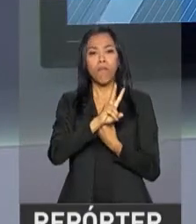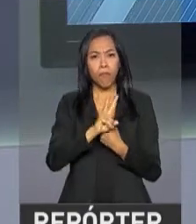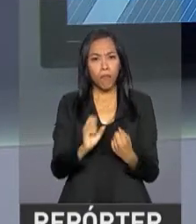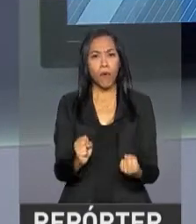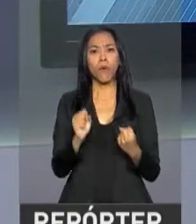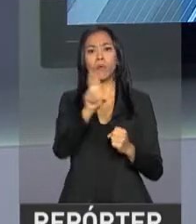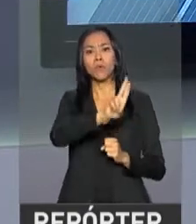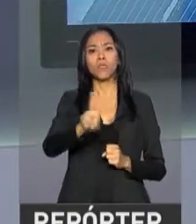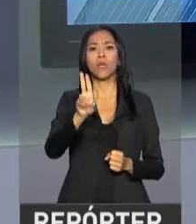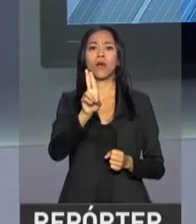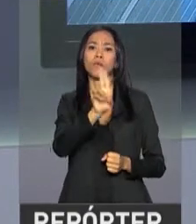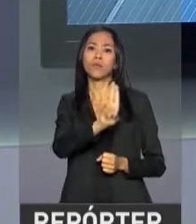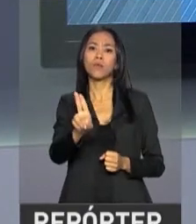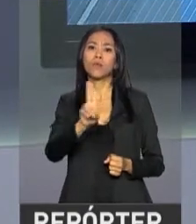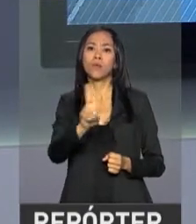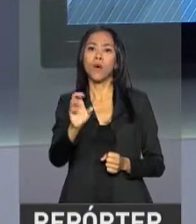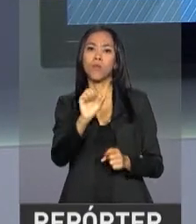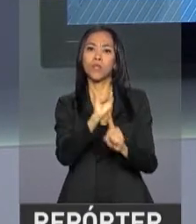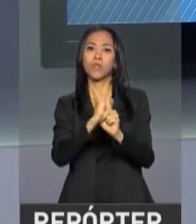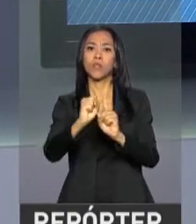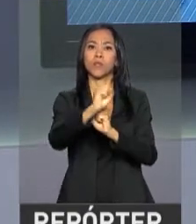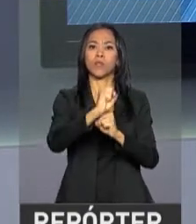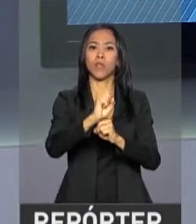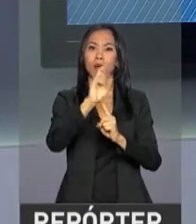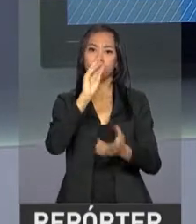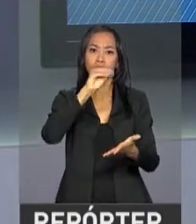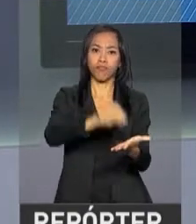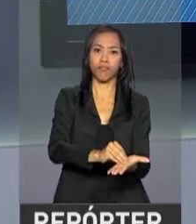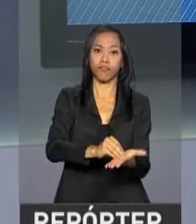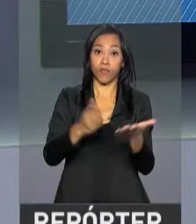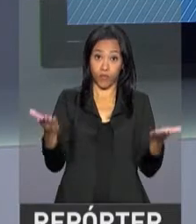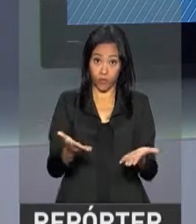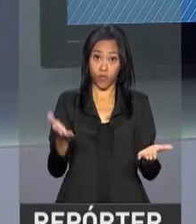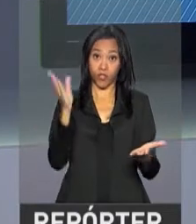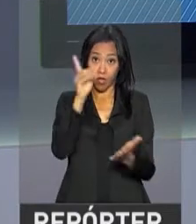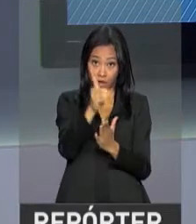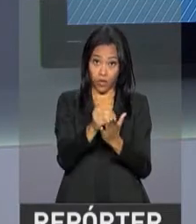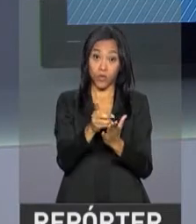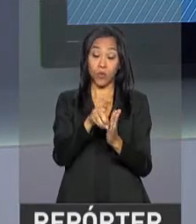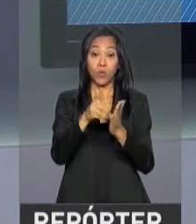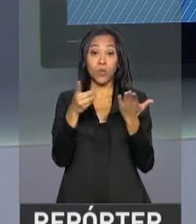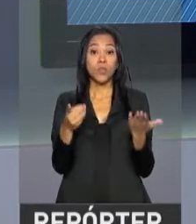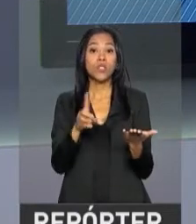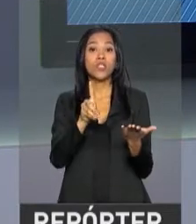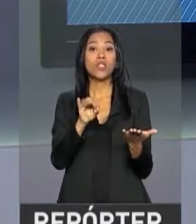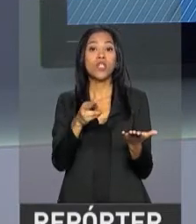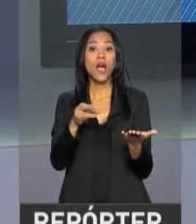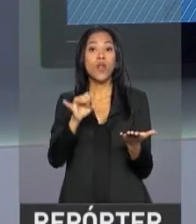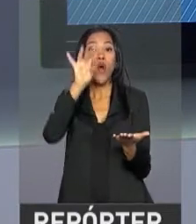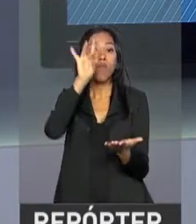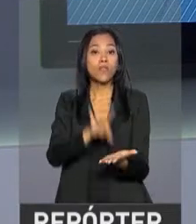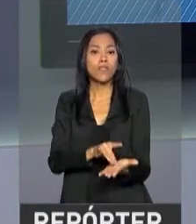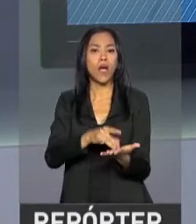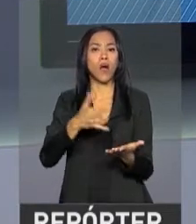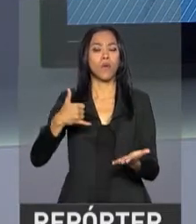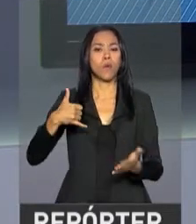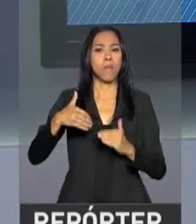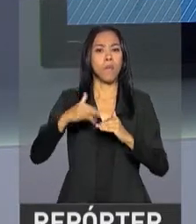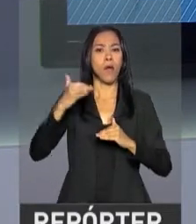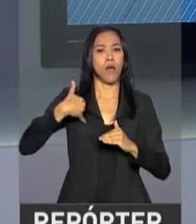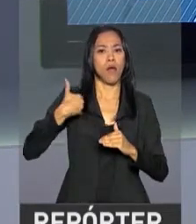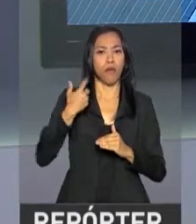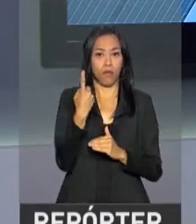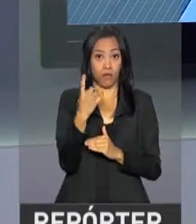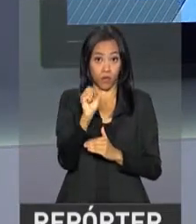na educação básica a resolução publicada hoje no diário oficial da união define que estudantes com mais de 18 anos